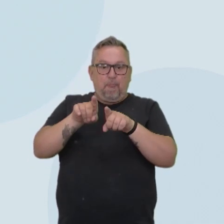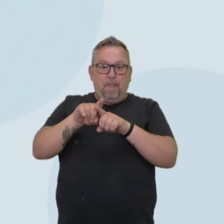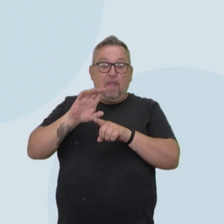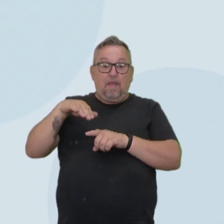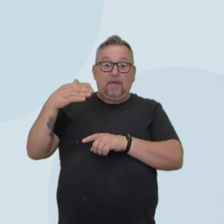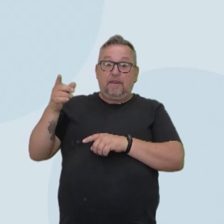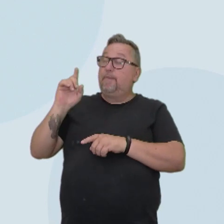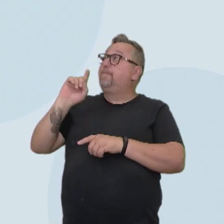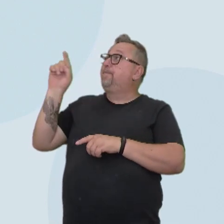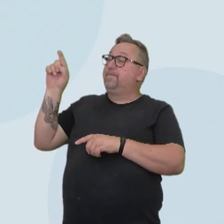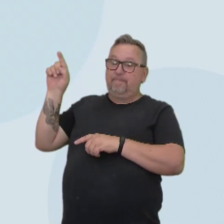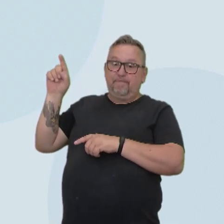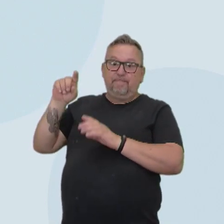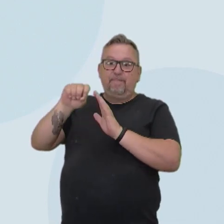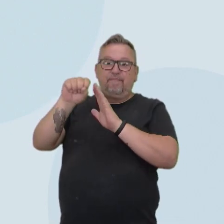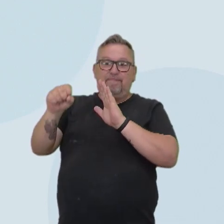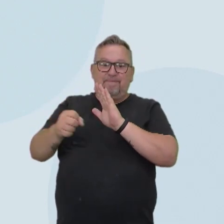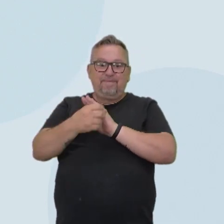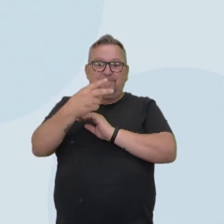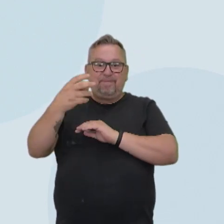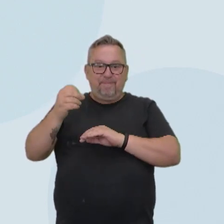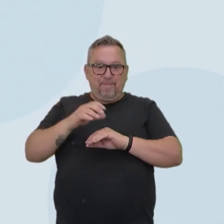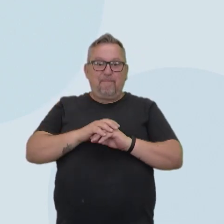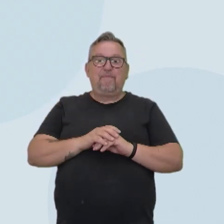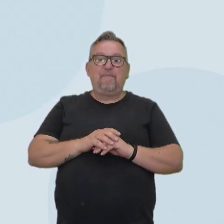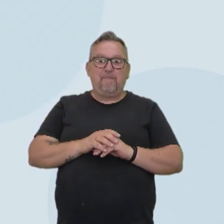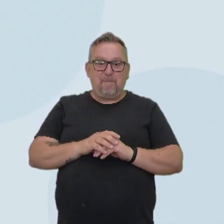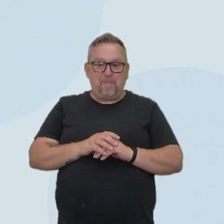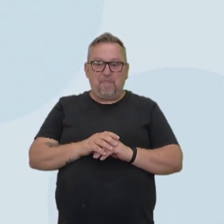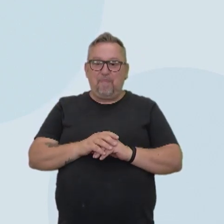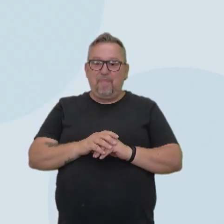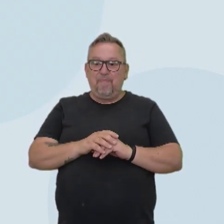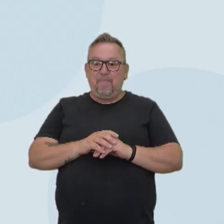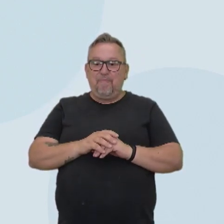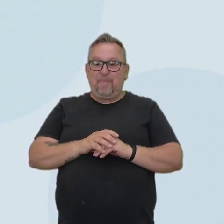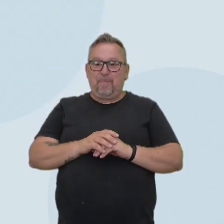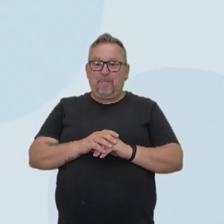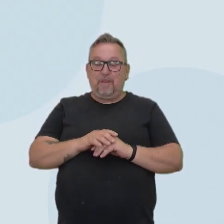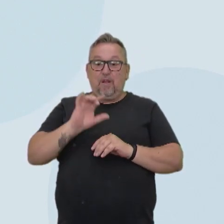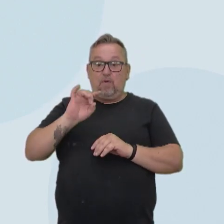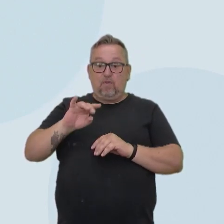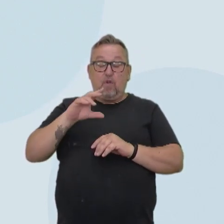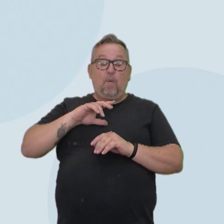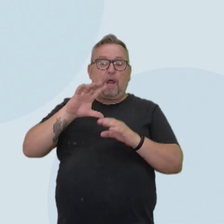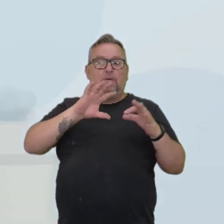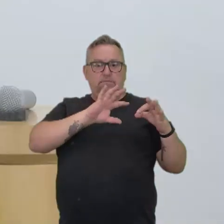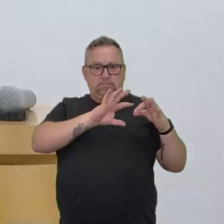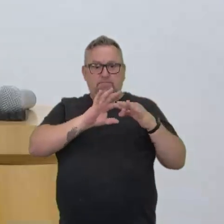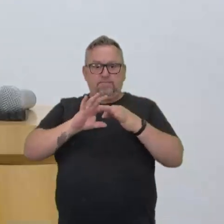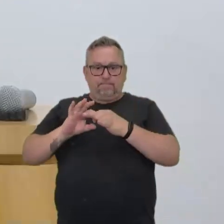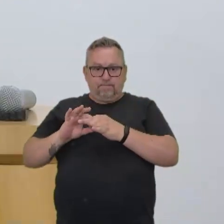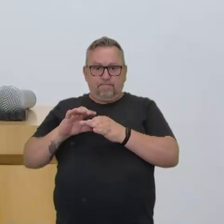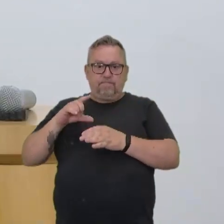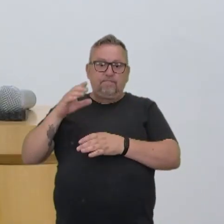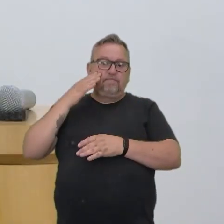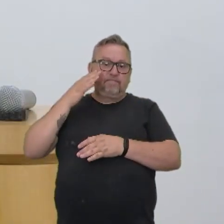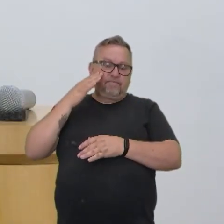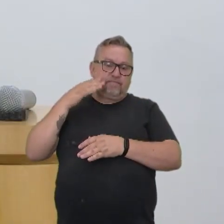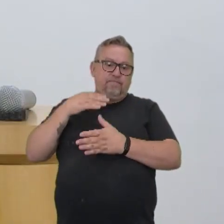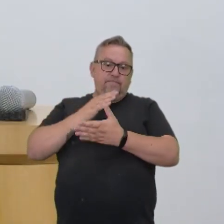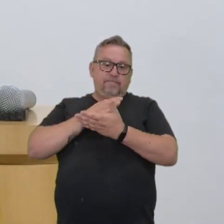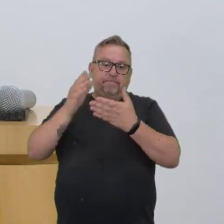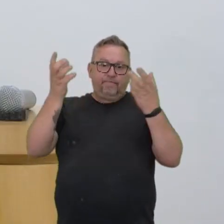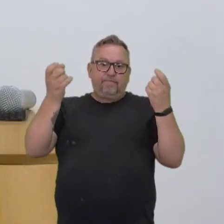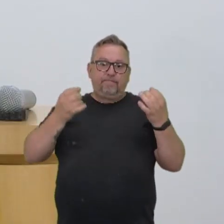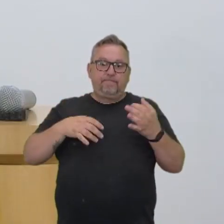vai, então, partir do século XX. Eu acho que, só para contextualizar, eu sei que a gente começou falando